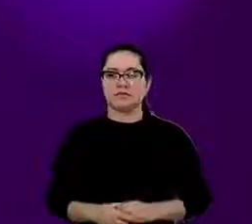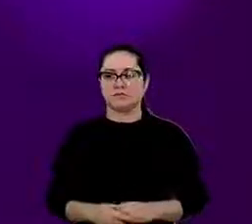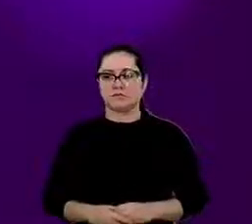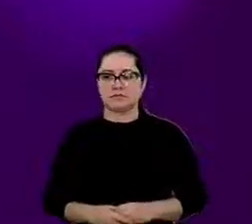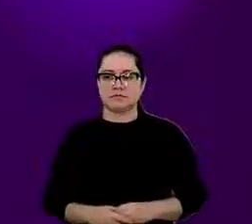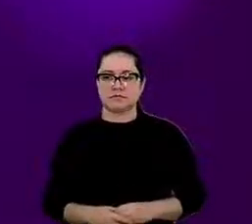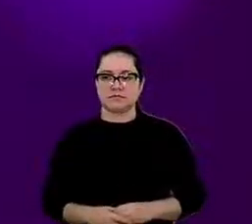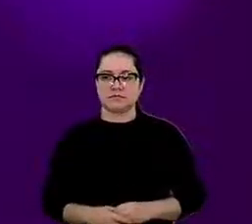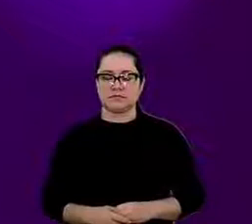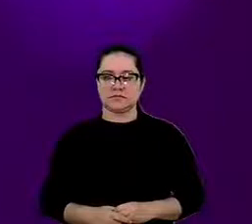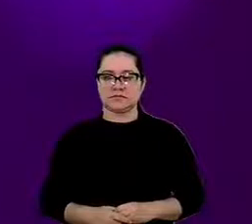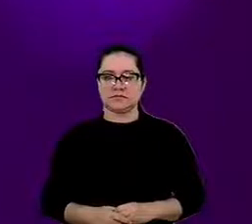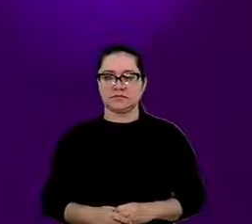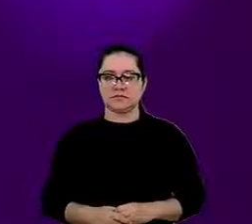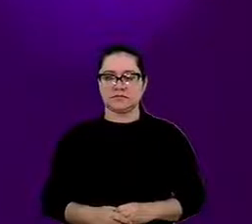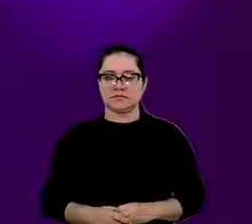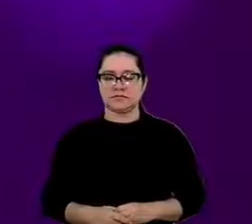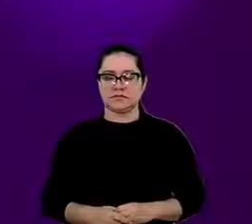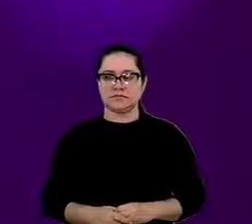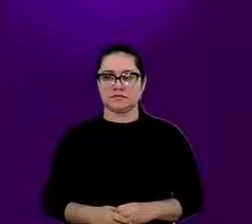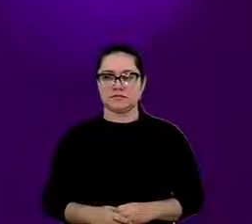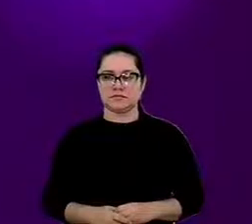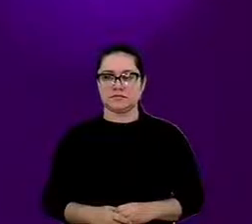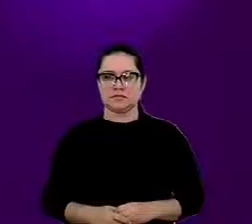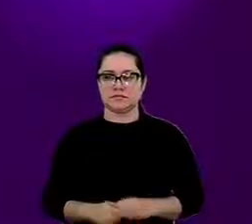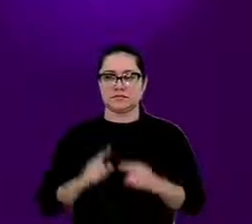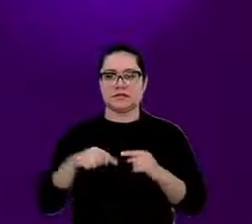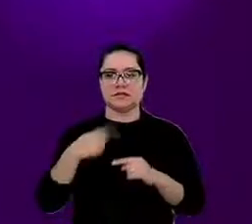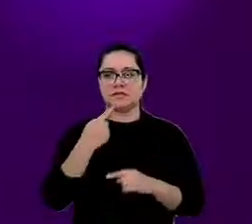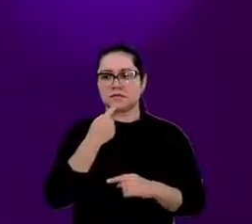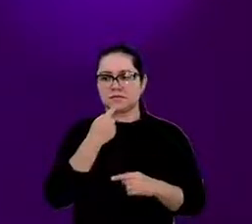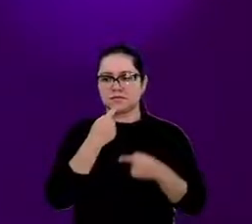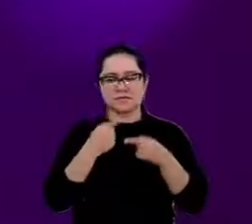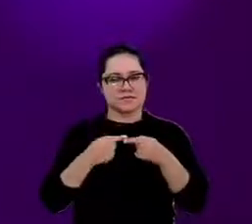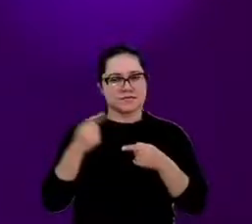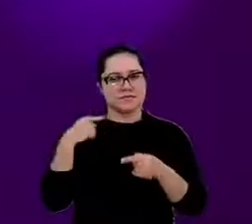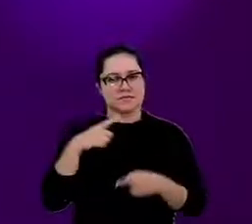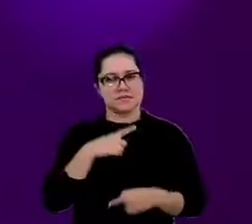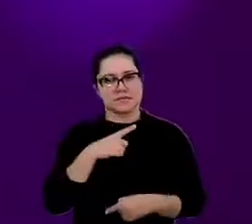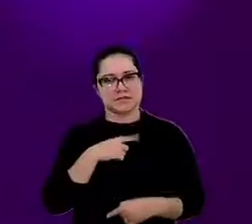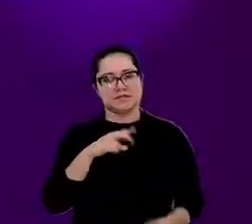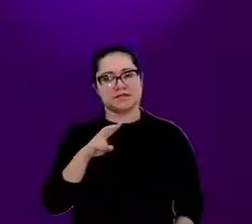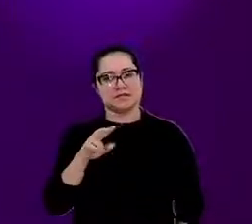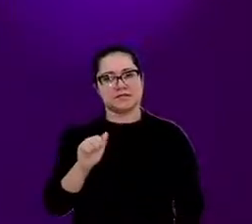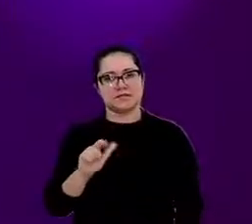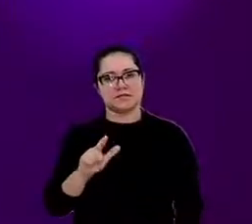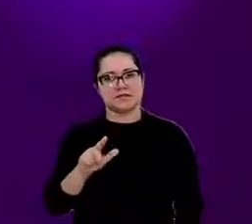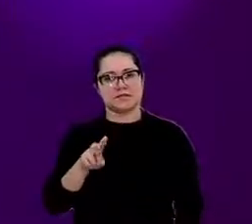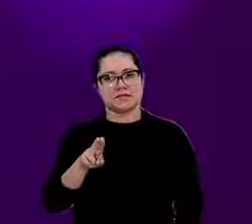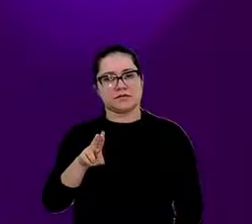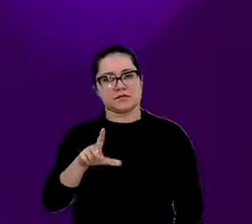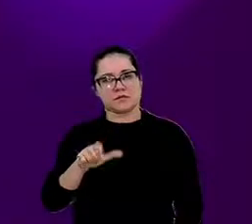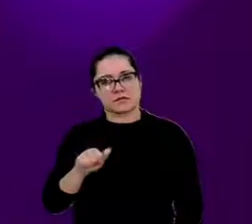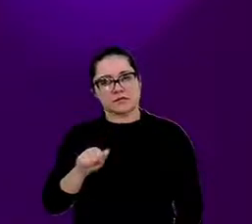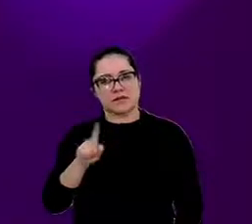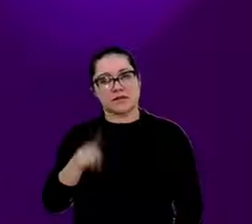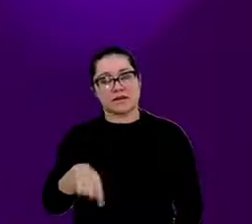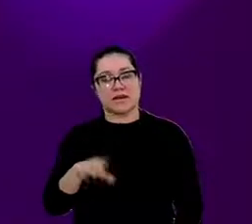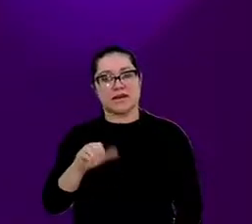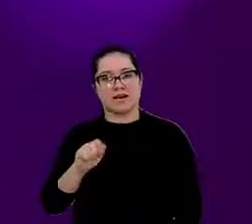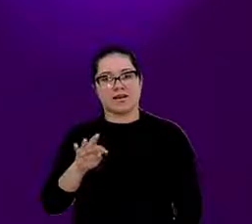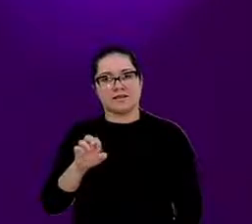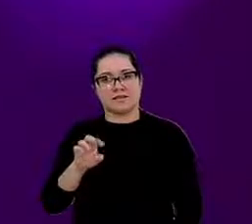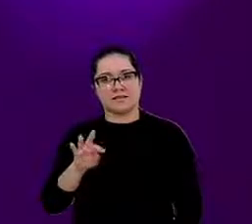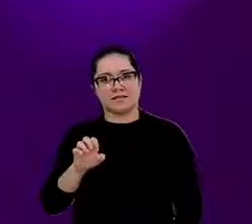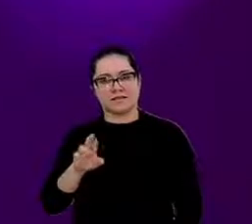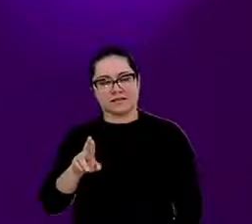depois CIV, entre outros. E mais recentemente, né, as válvulas transcatéteres, a primeira válvula pulmonar